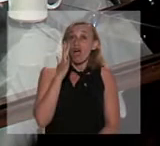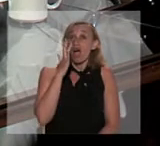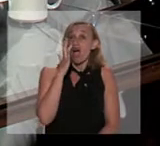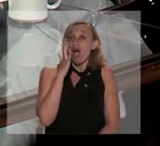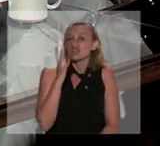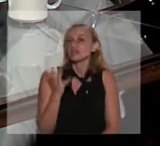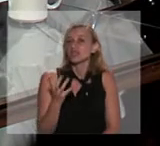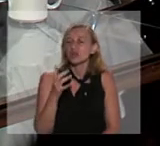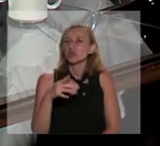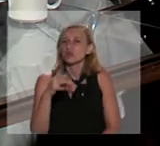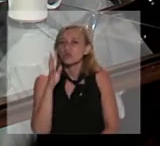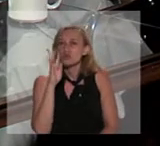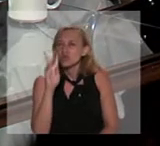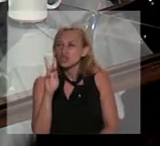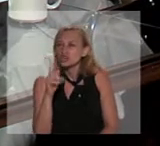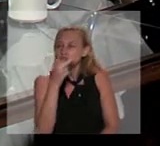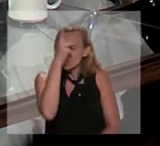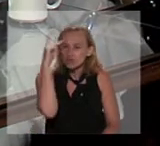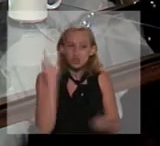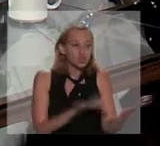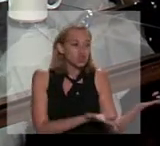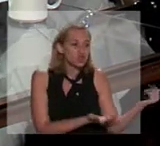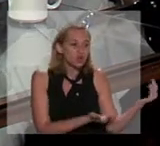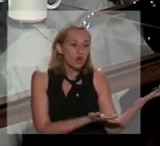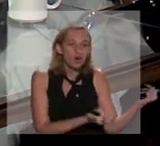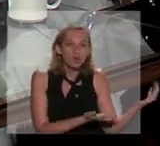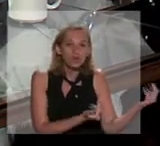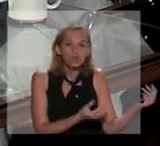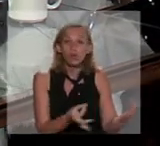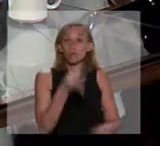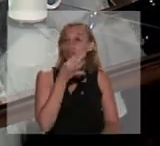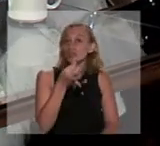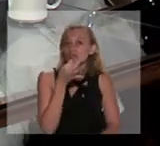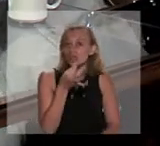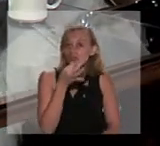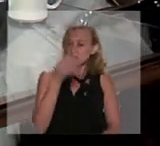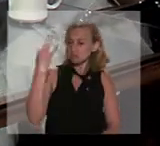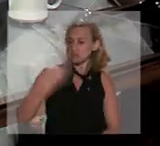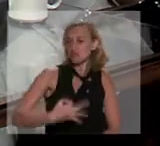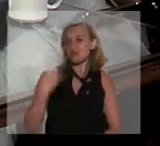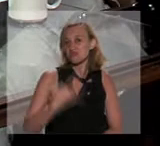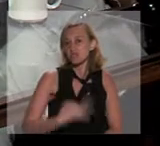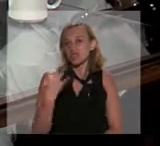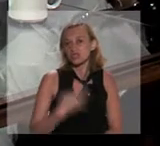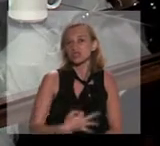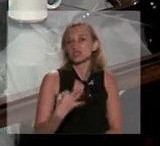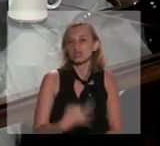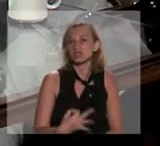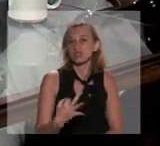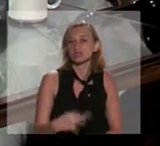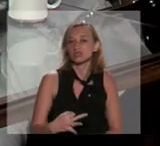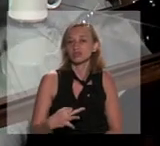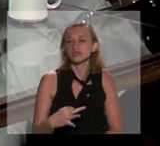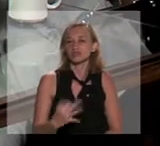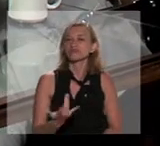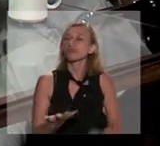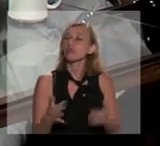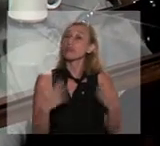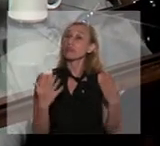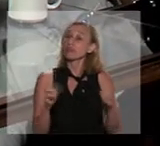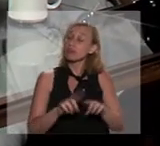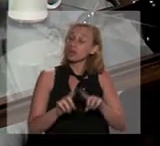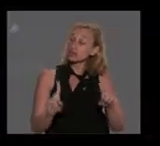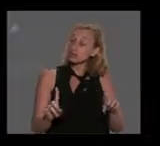Oliveira. Então, assim, eu fico fascinado de ver essa galera tão jovem, com discurso, né, tão contundente, né, e